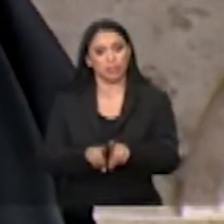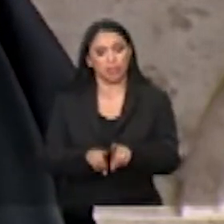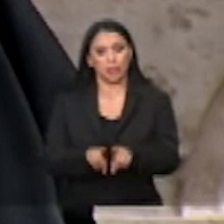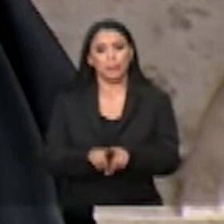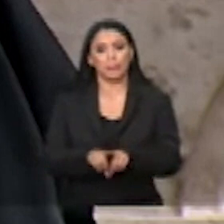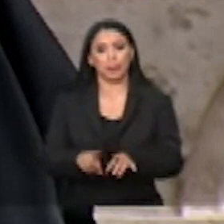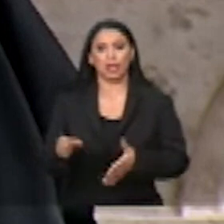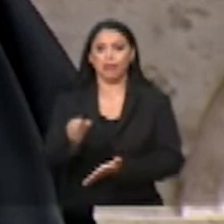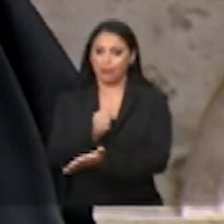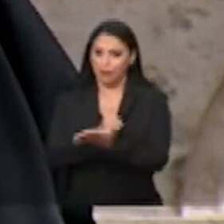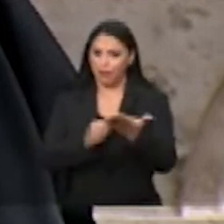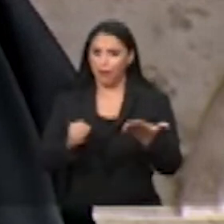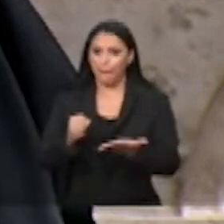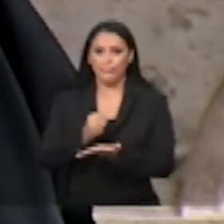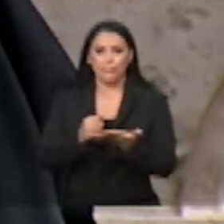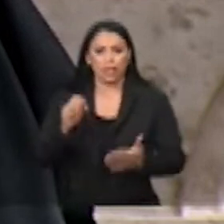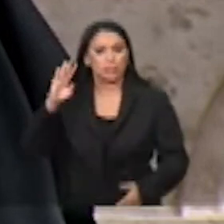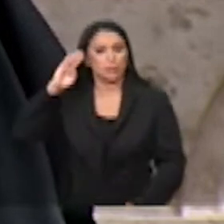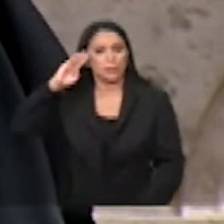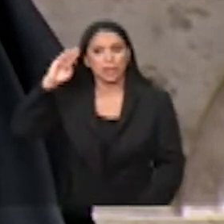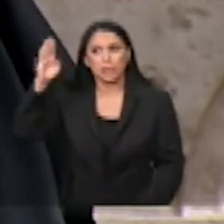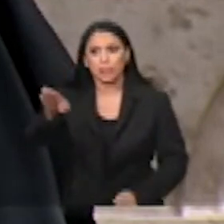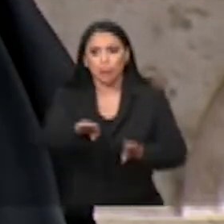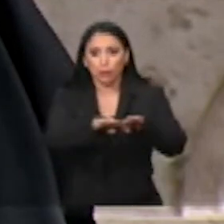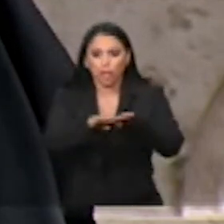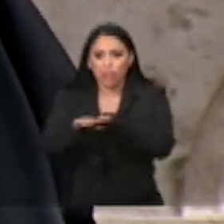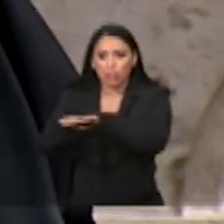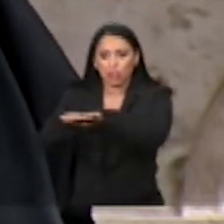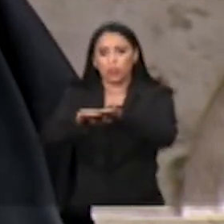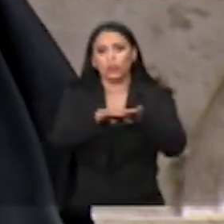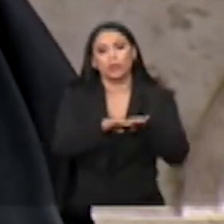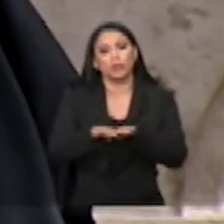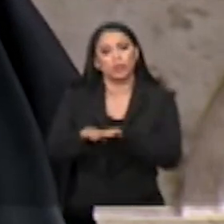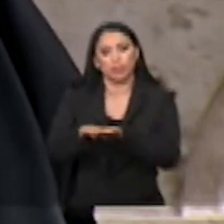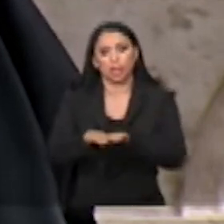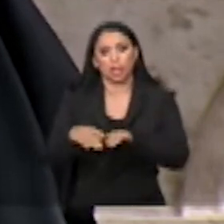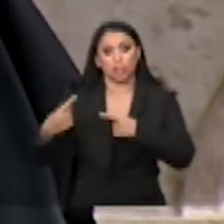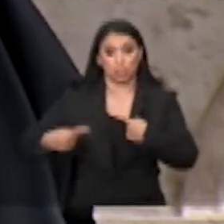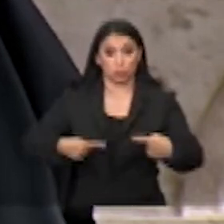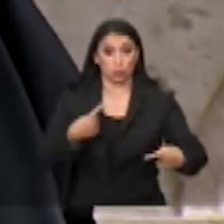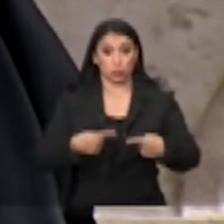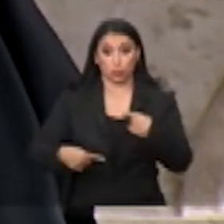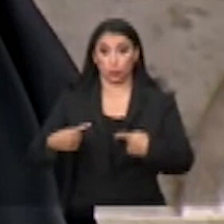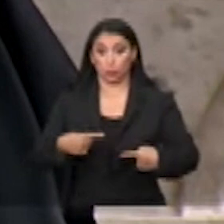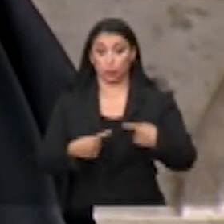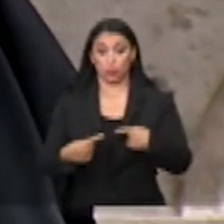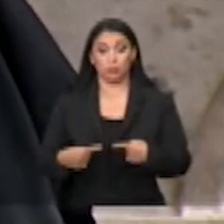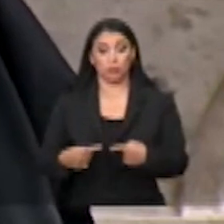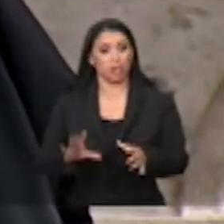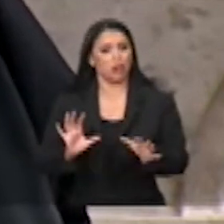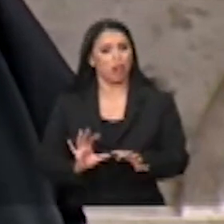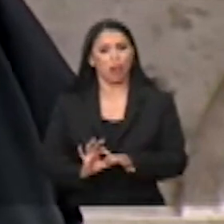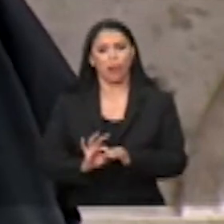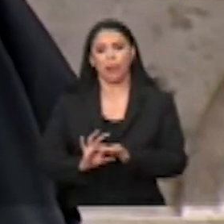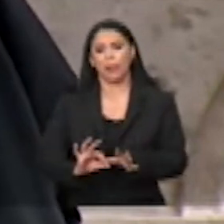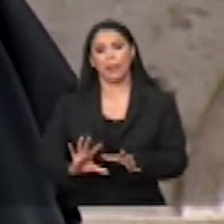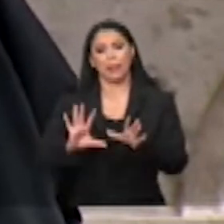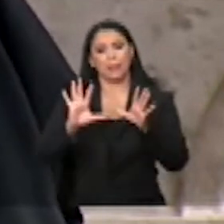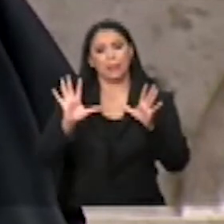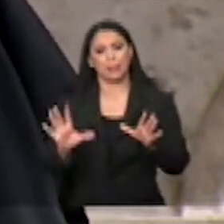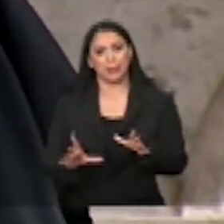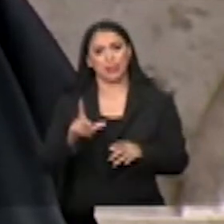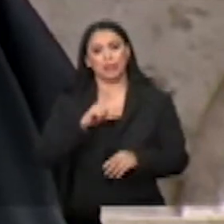pedra fundamental da igualdade de condições da disputa política, da livre possibilidade